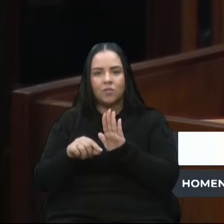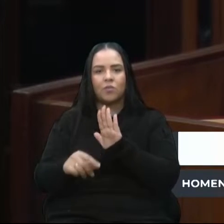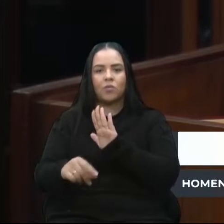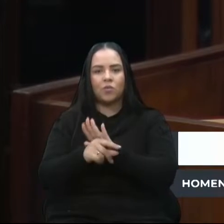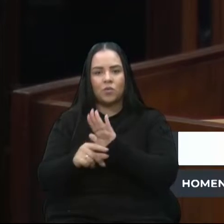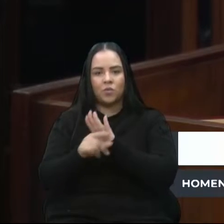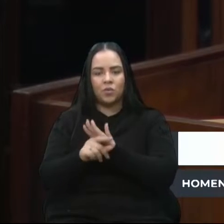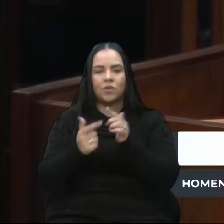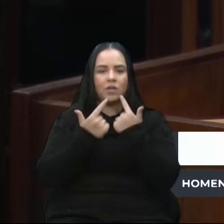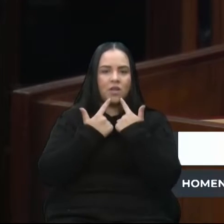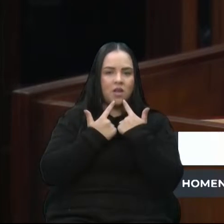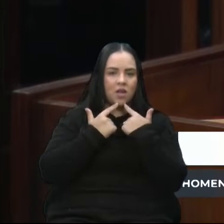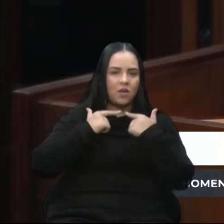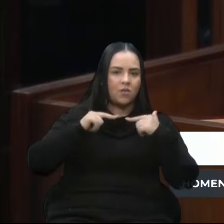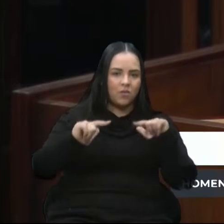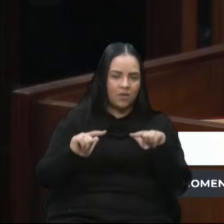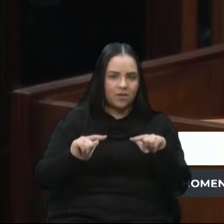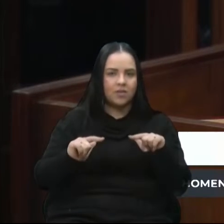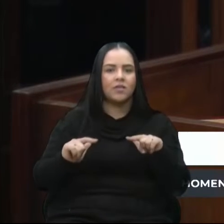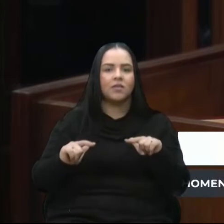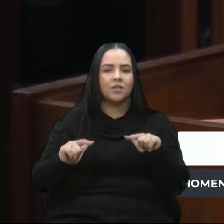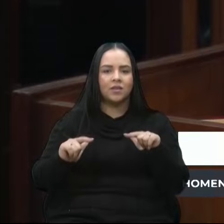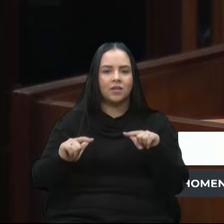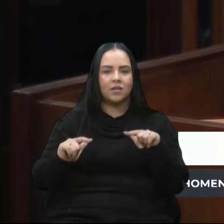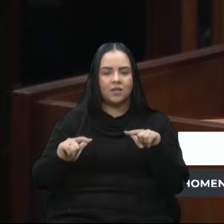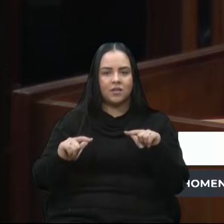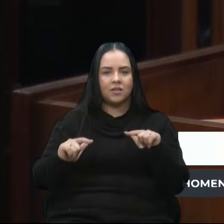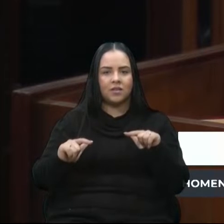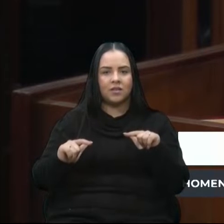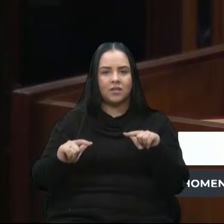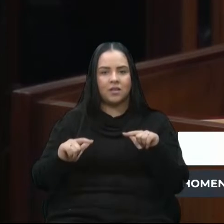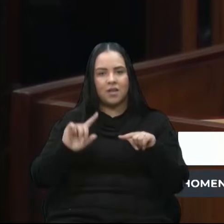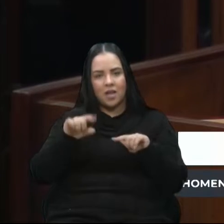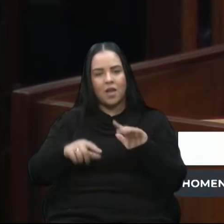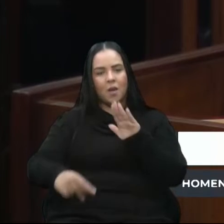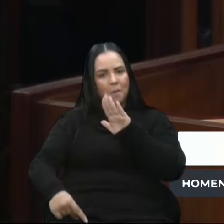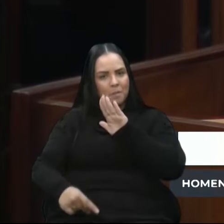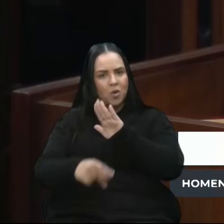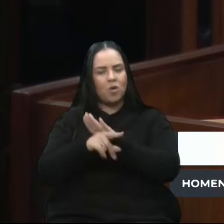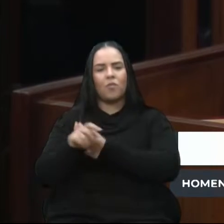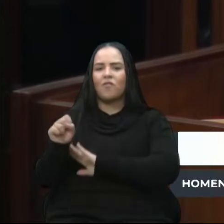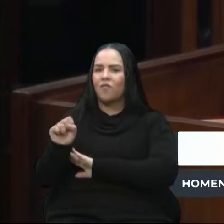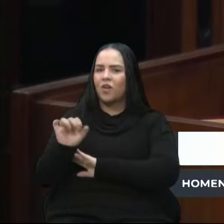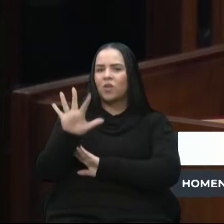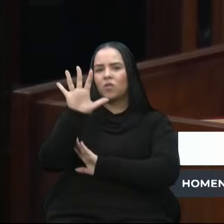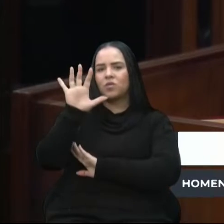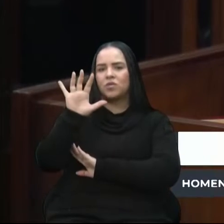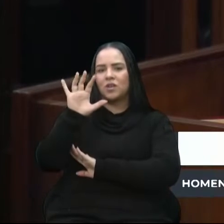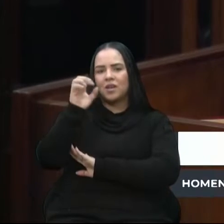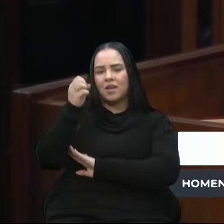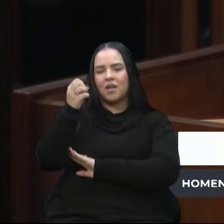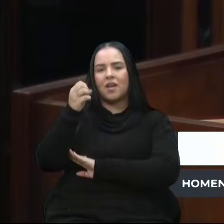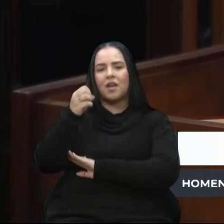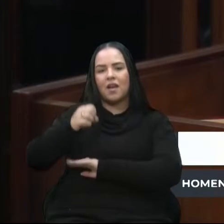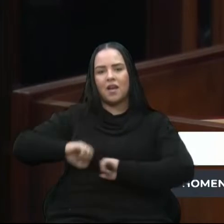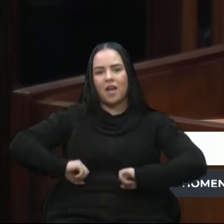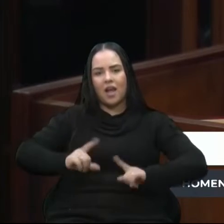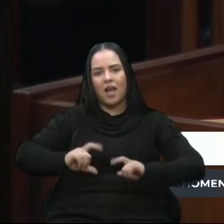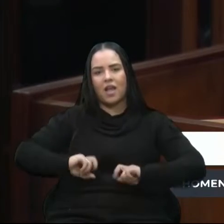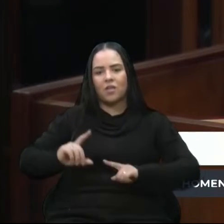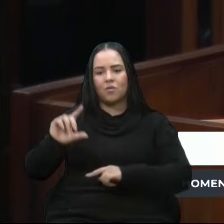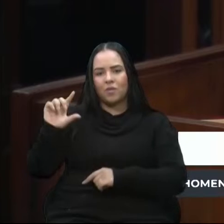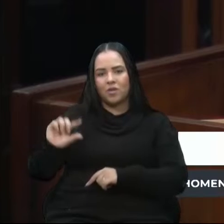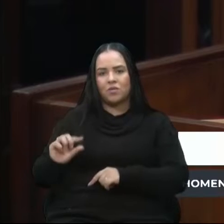línguas como um merecimento de valor de custo mais baixo quando se busca